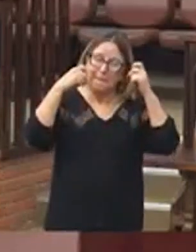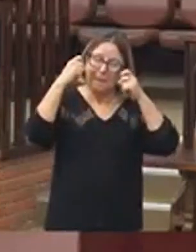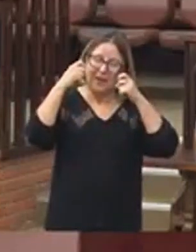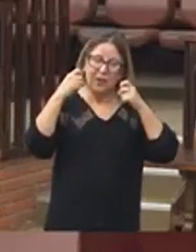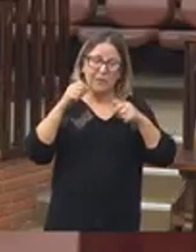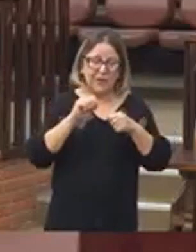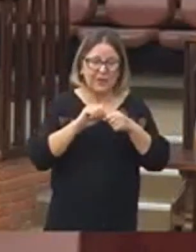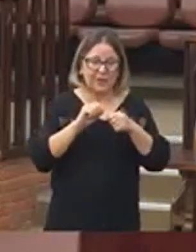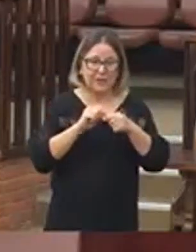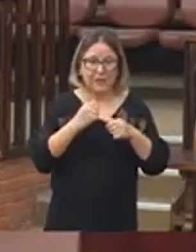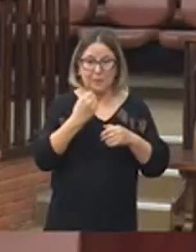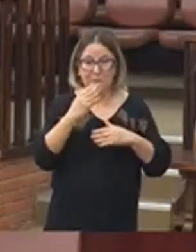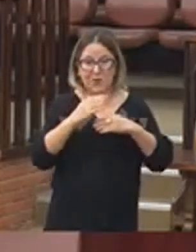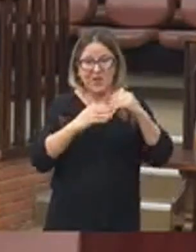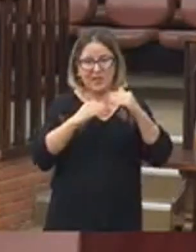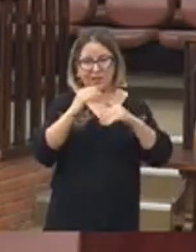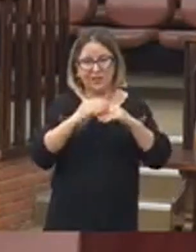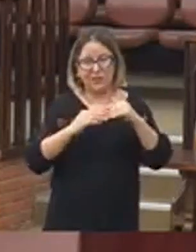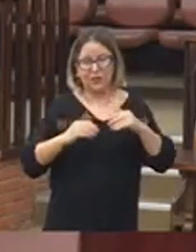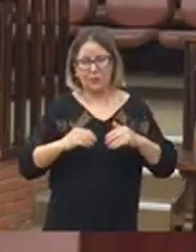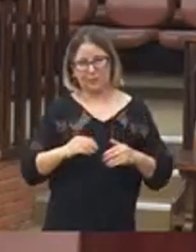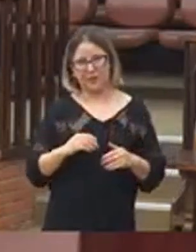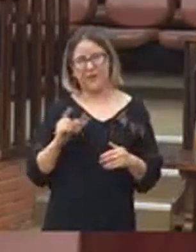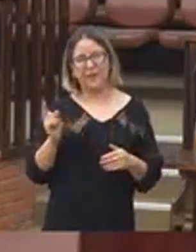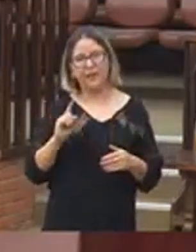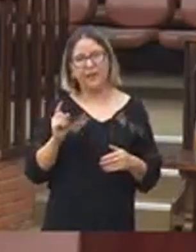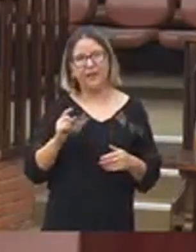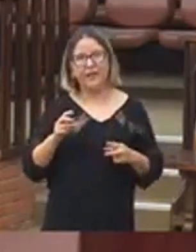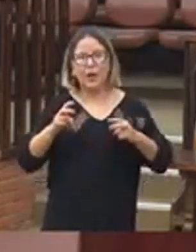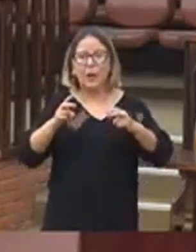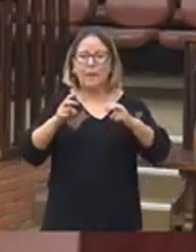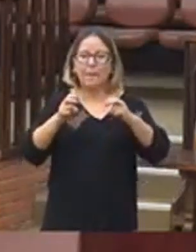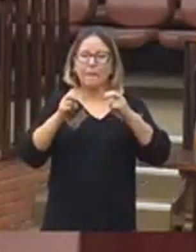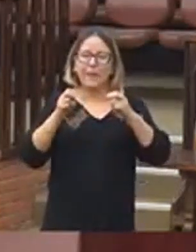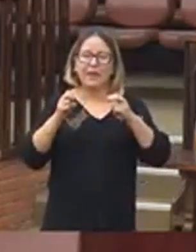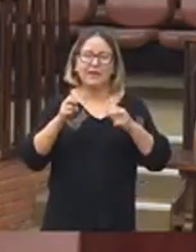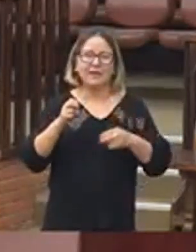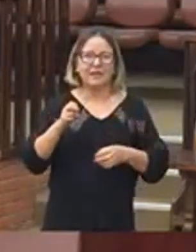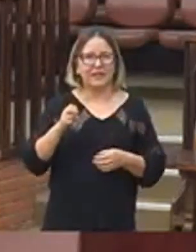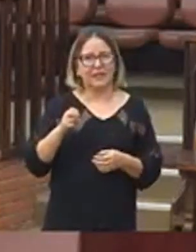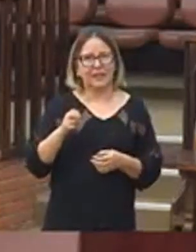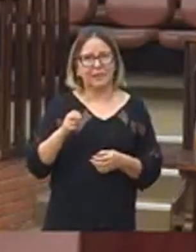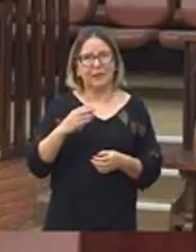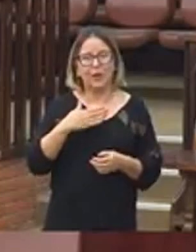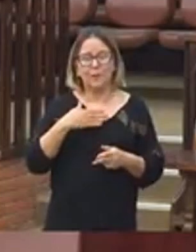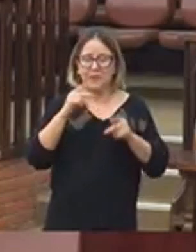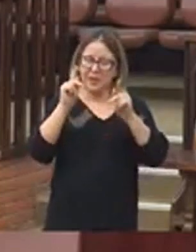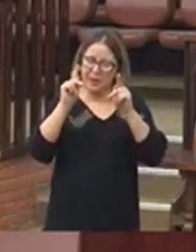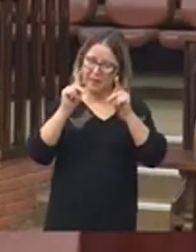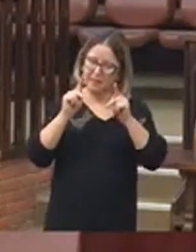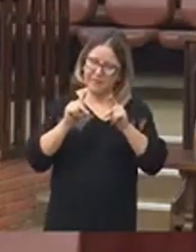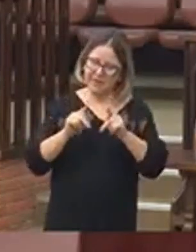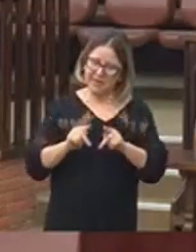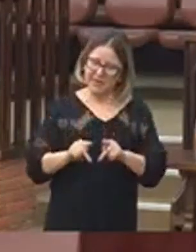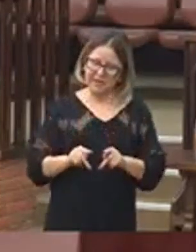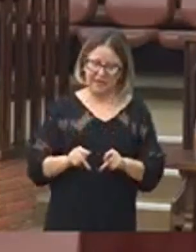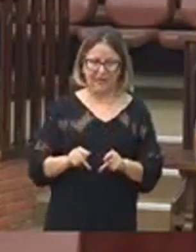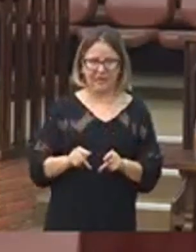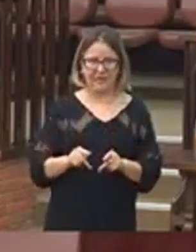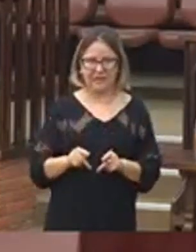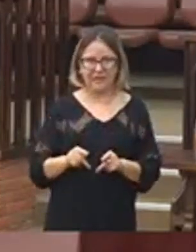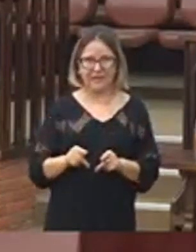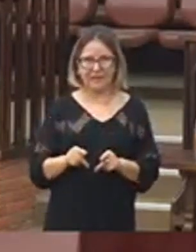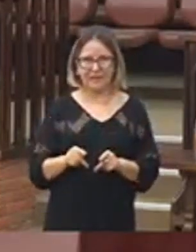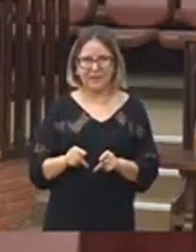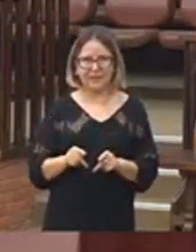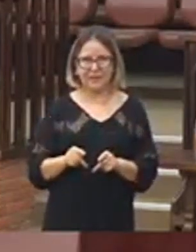filhos, não percebem minha doce realidade diante do seu esforço frenético